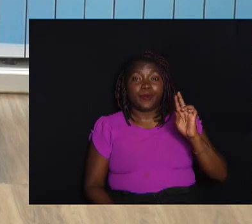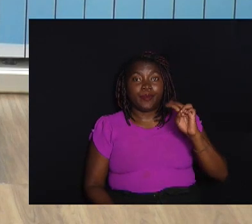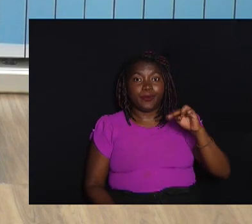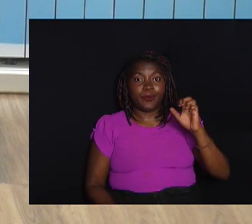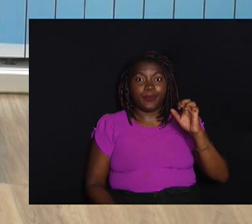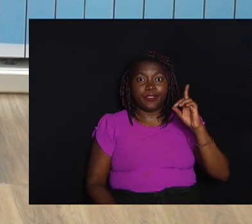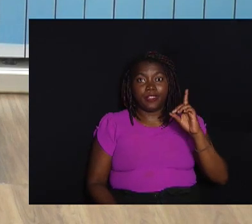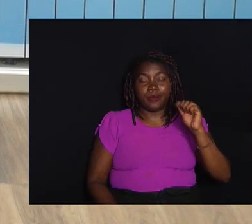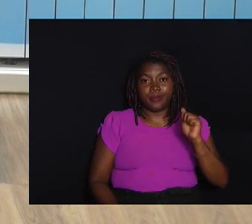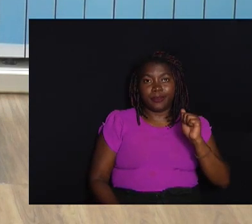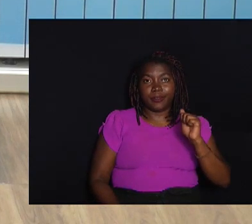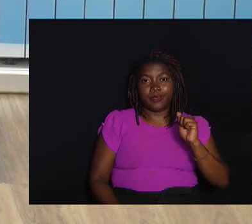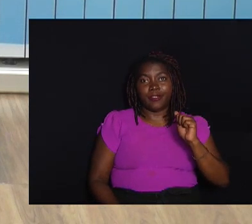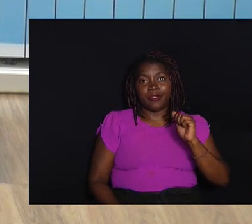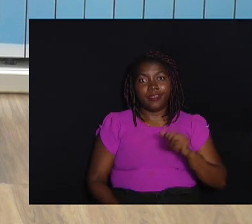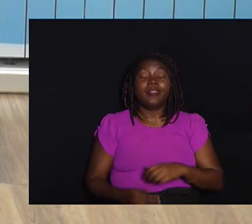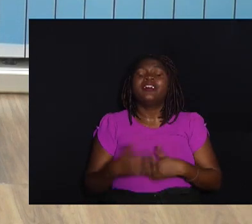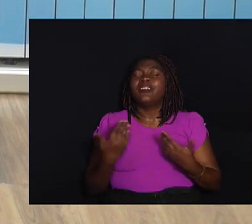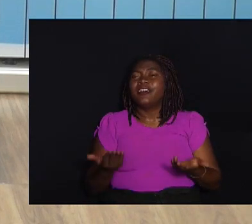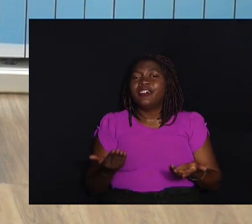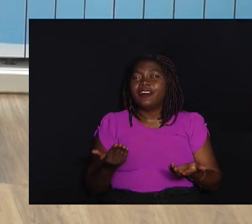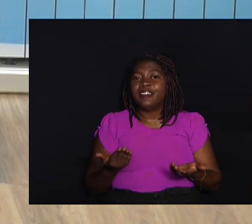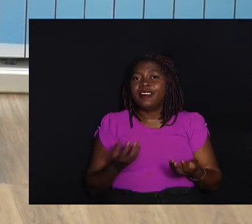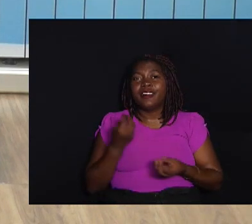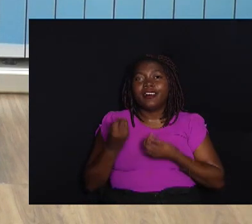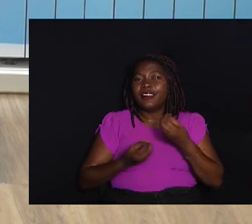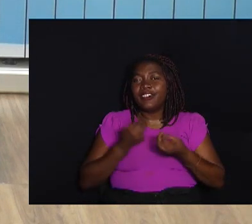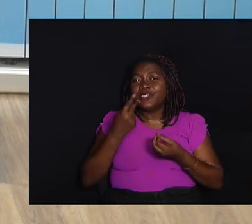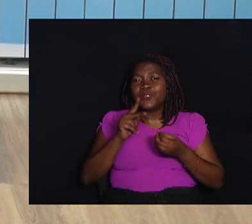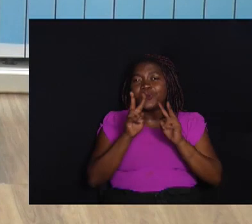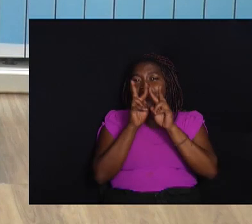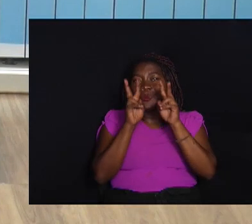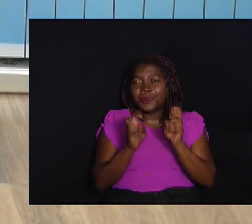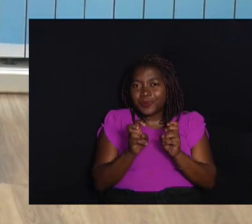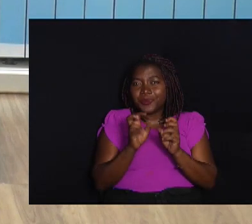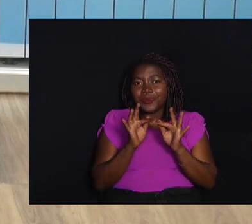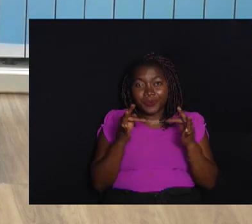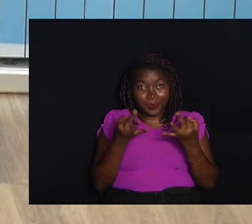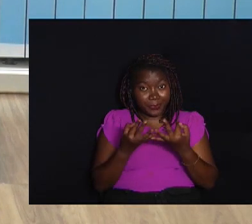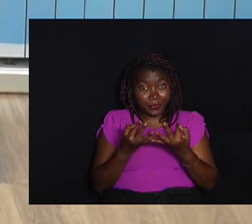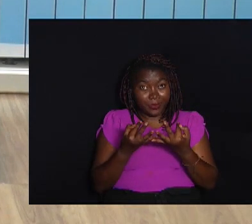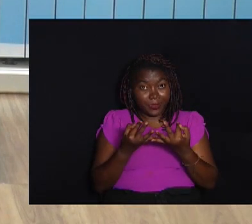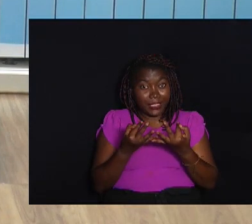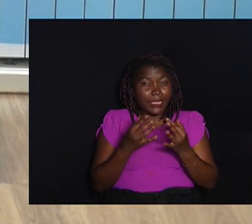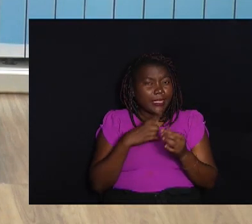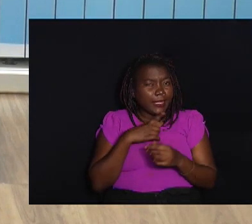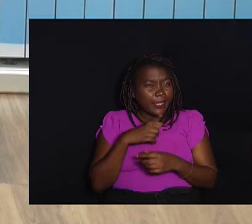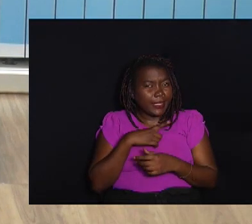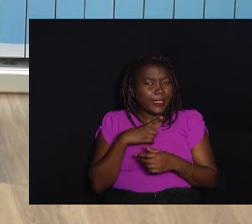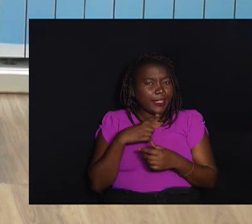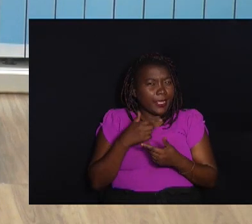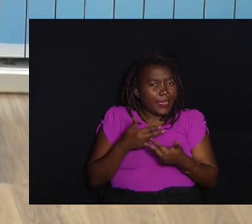alienação parental. Então, gente, e aí, né? Como é que está a sua questão familiar aí? Será que não está existindo algum tipo de